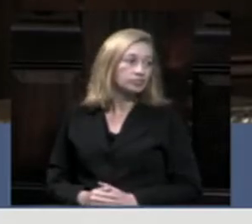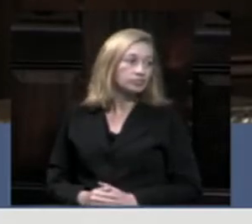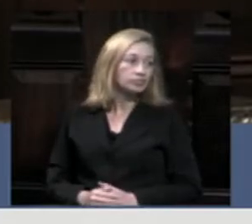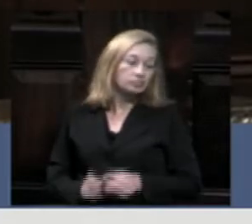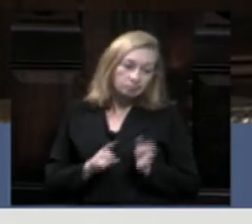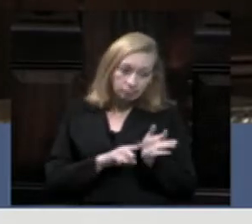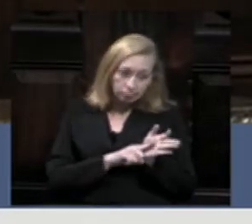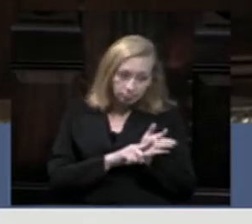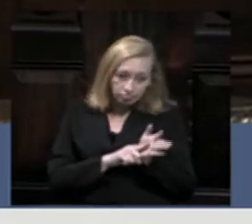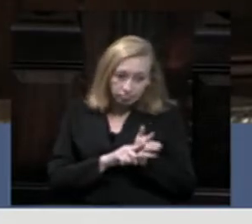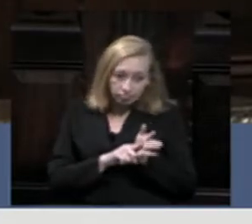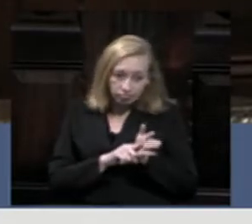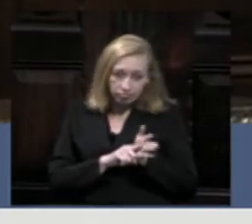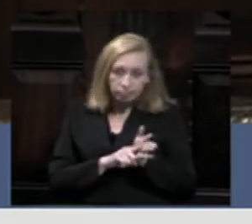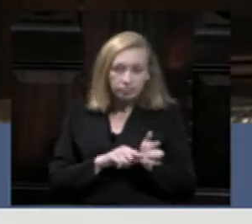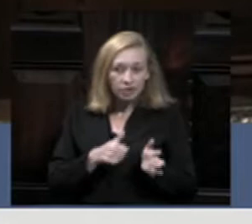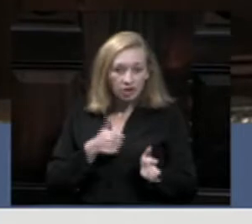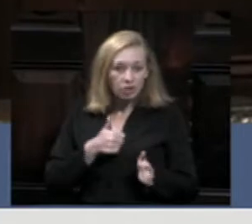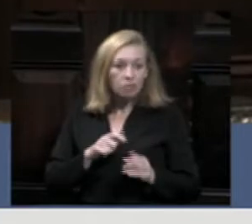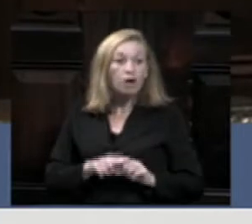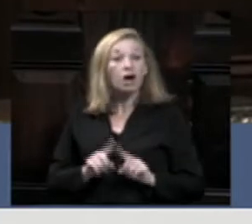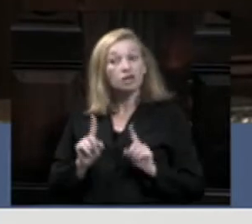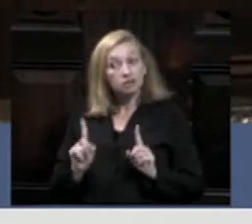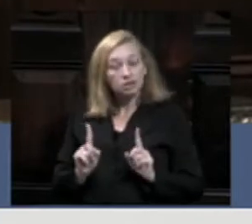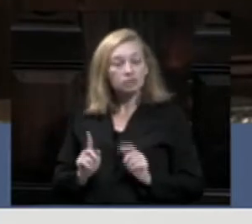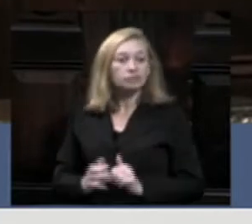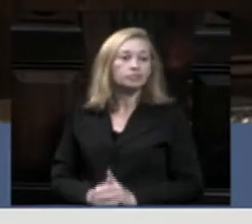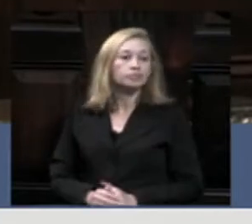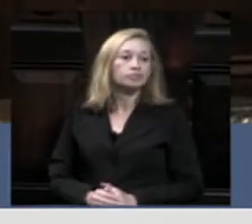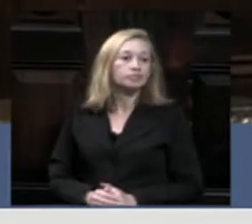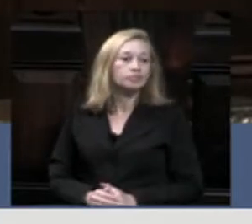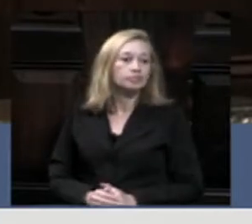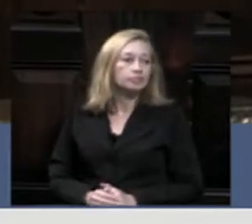verificada. Mas